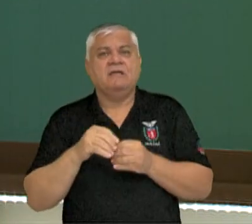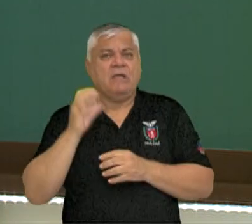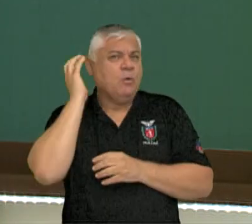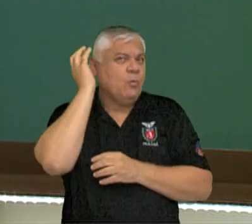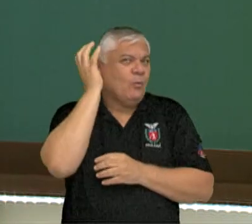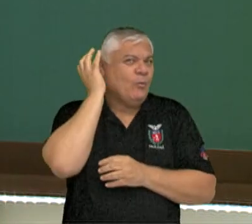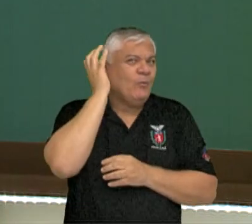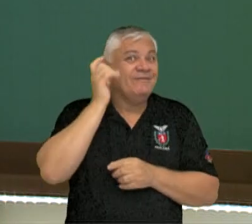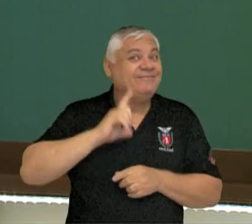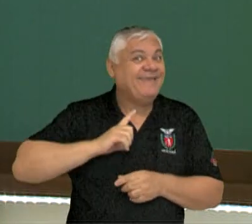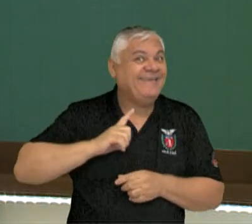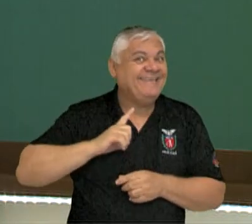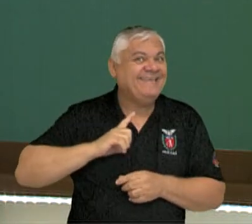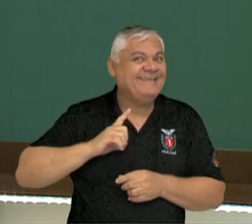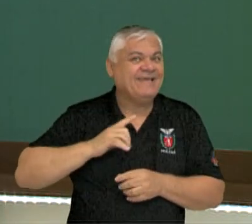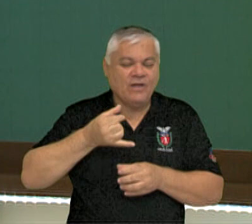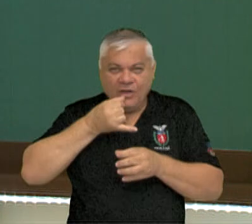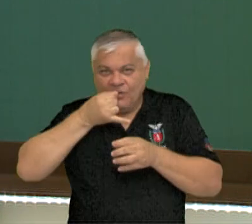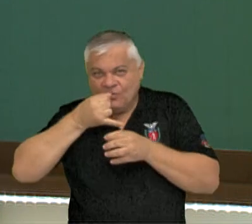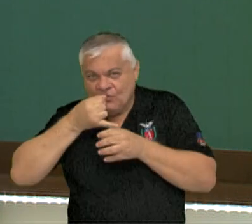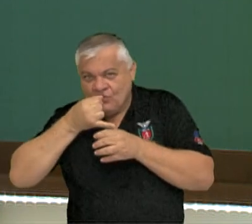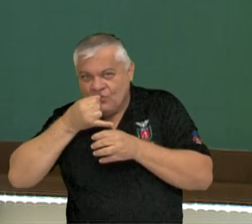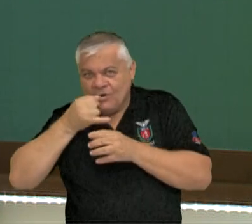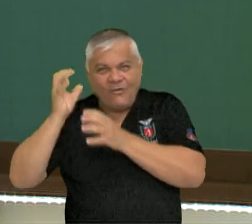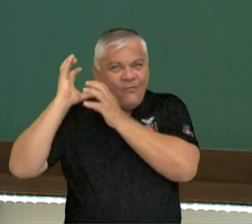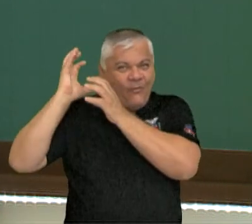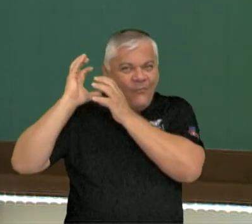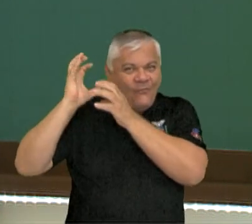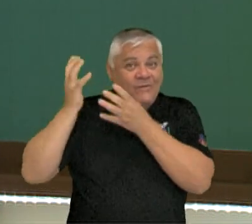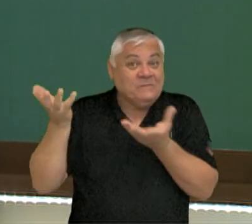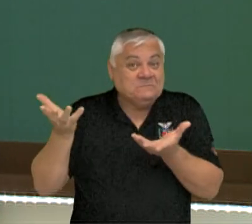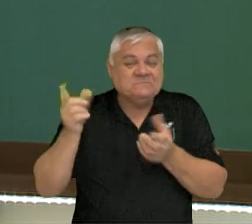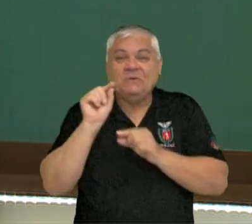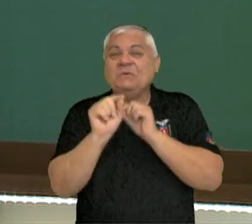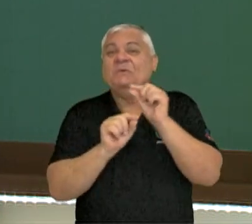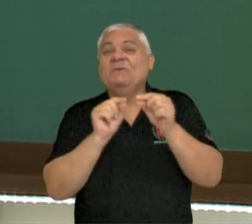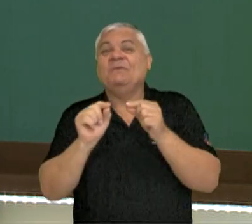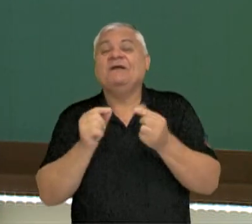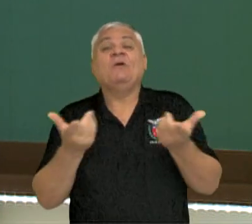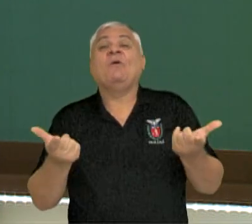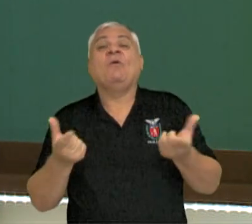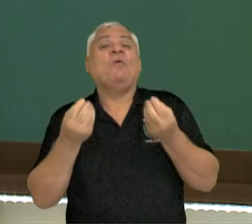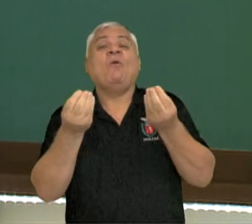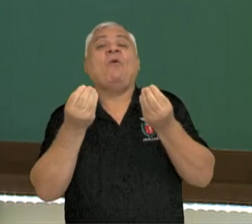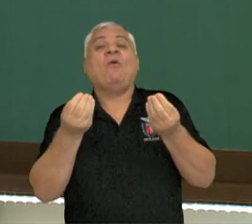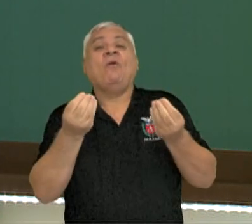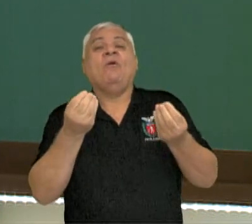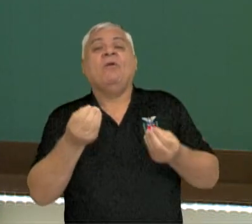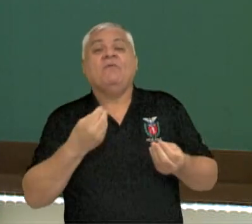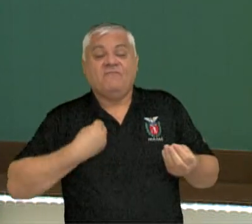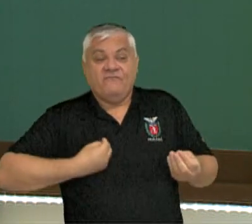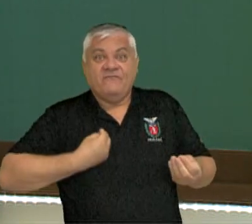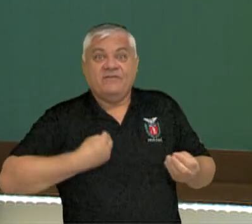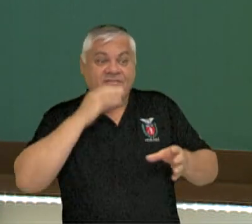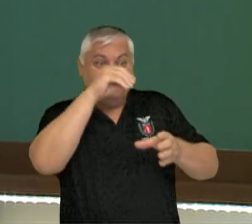coco, para a gente fazer lá, tomar uma água de coco? Enfim, como seria sobreviver em uma ilha?